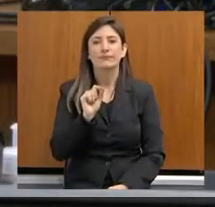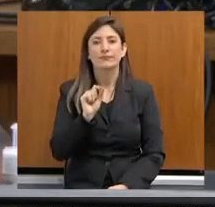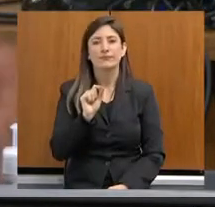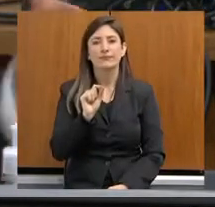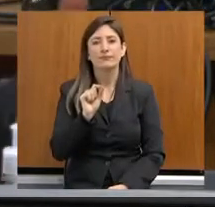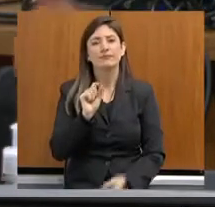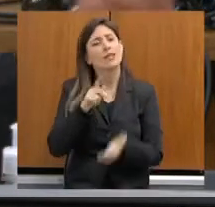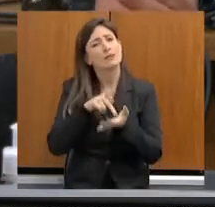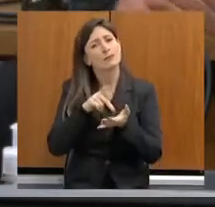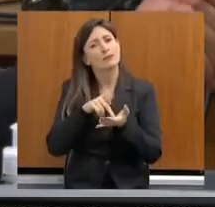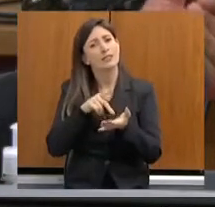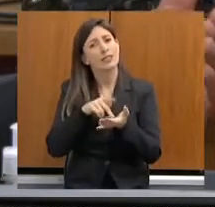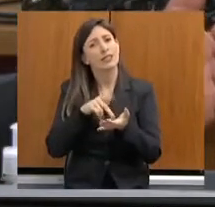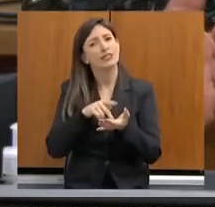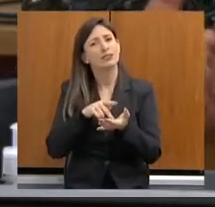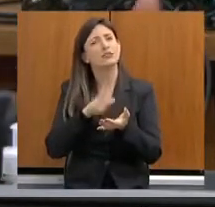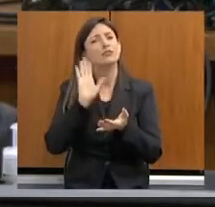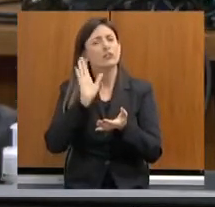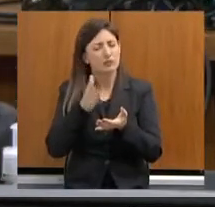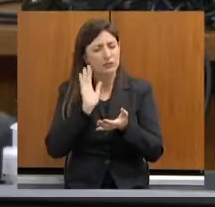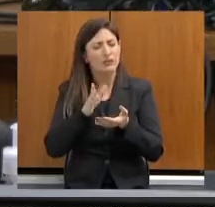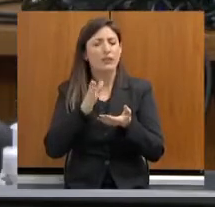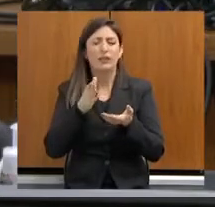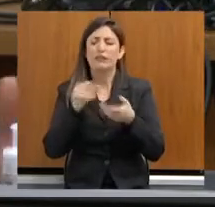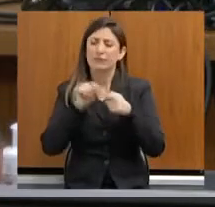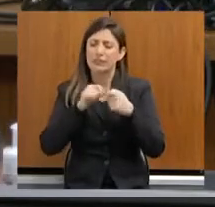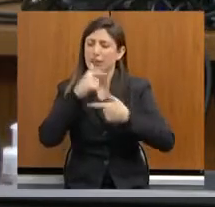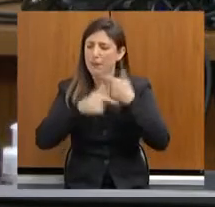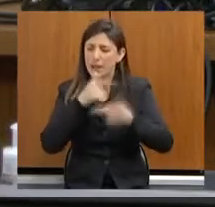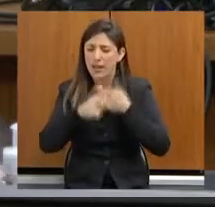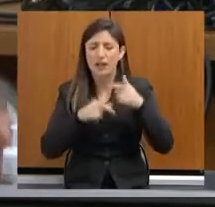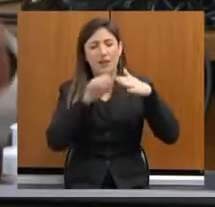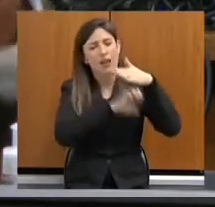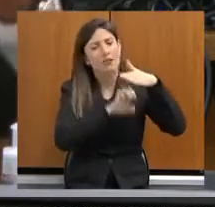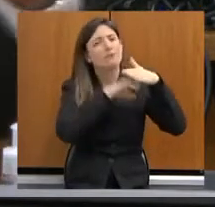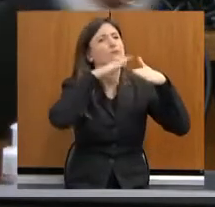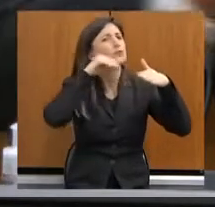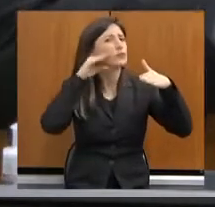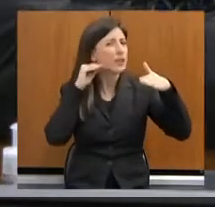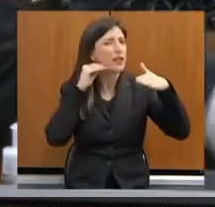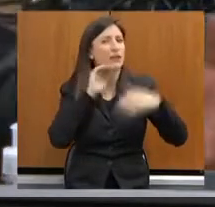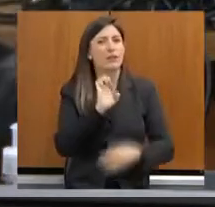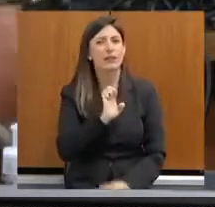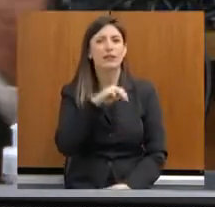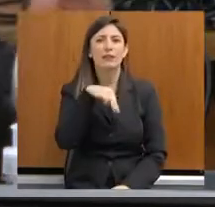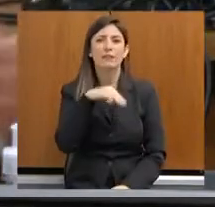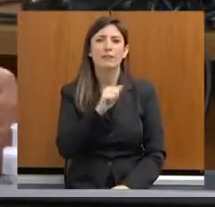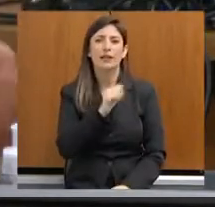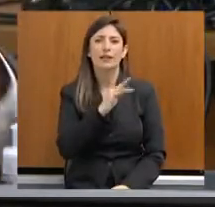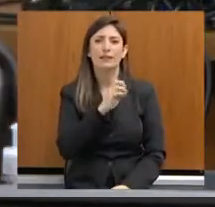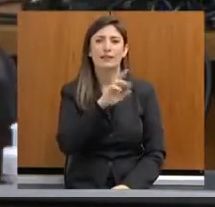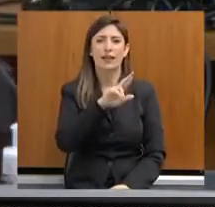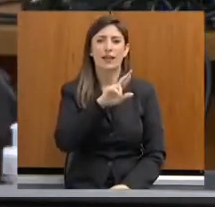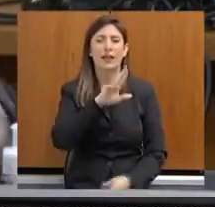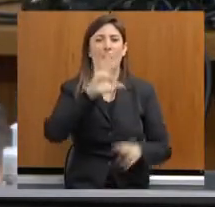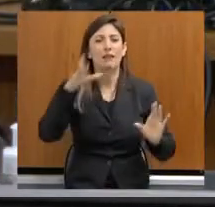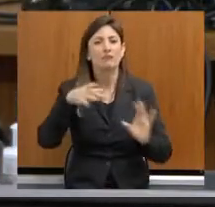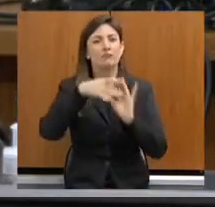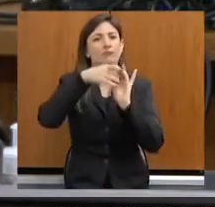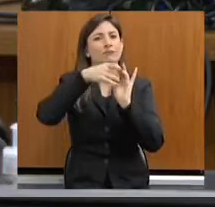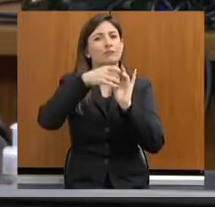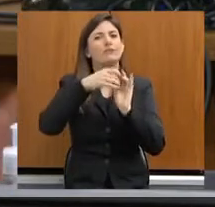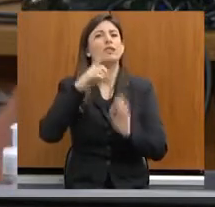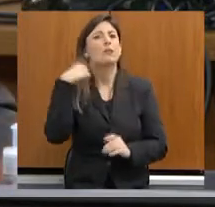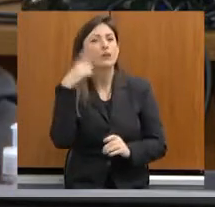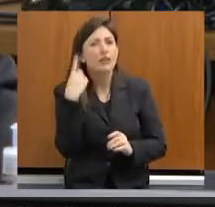e foi um trabalho que foi feito pelos funcionários de materna junto aos deputados junto a